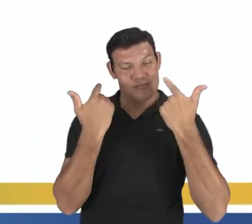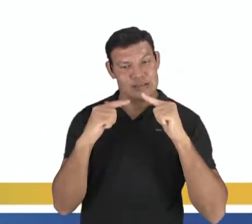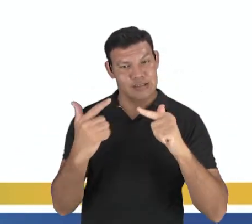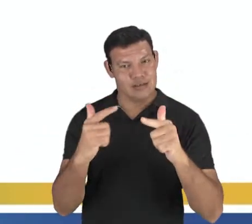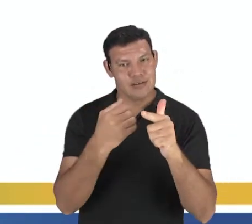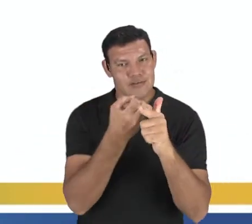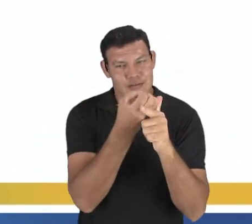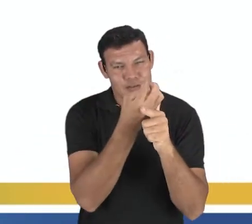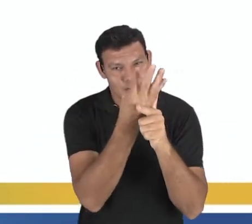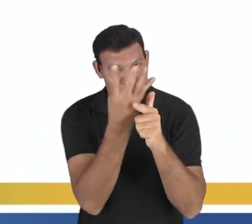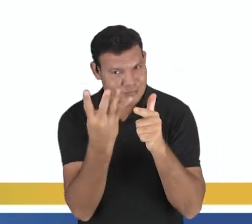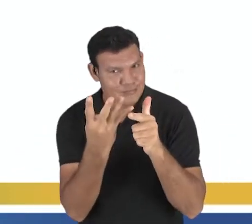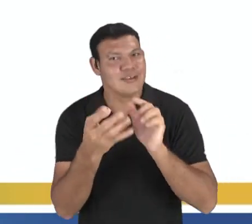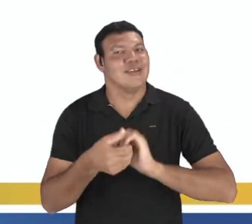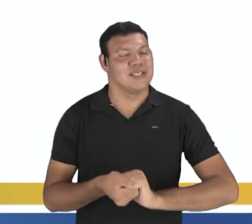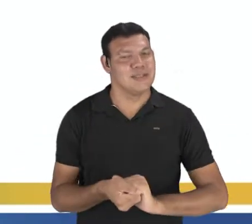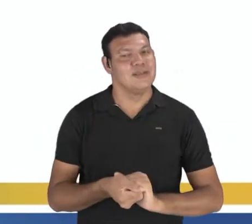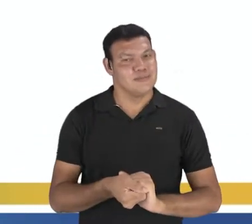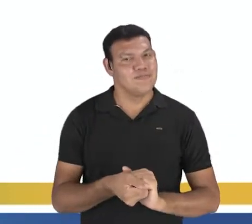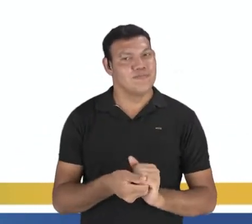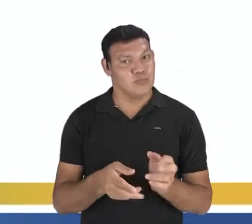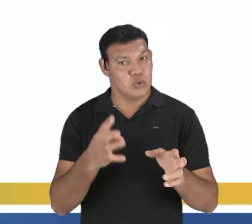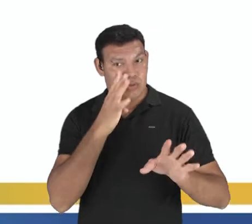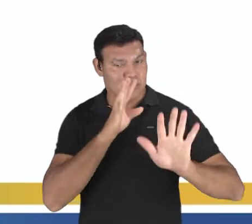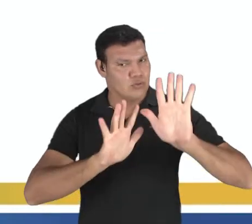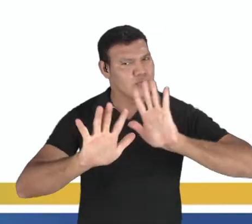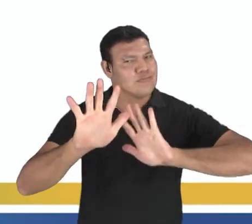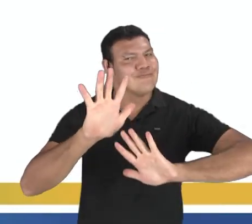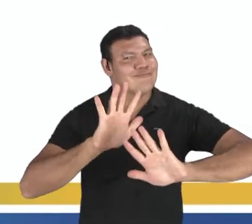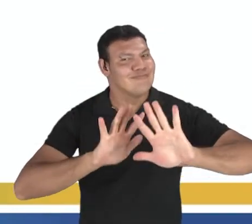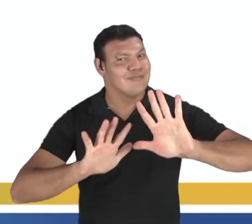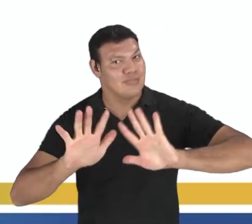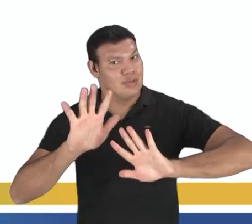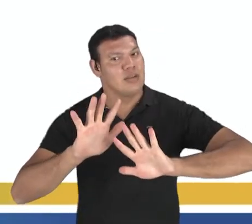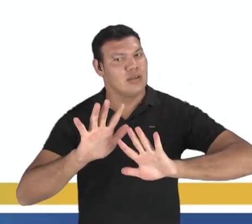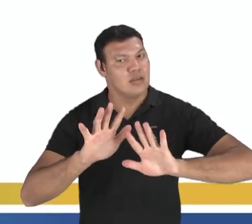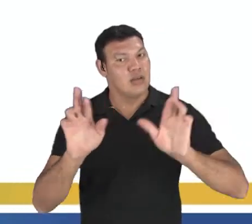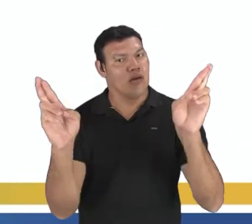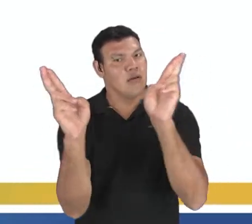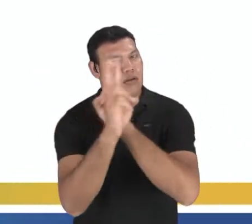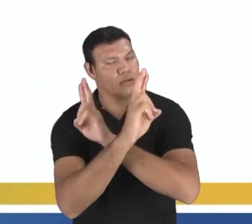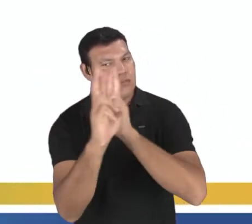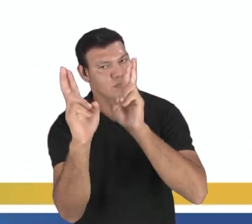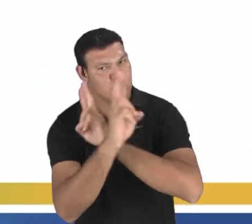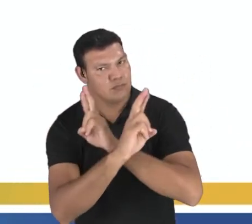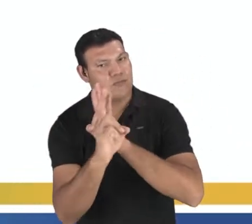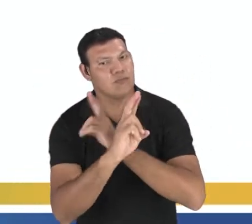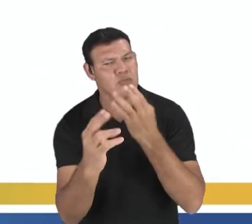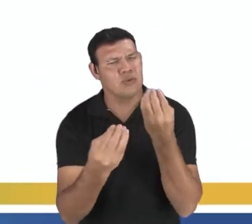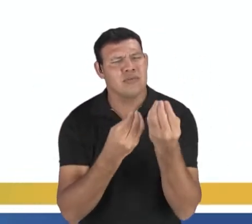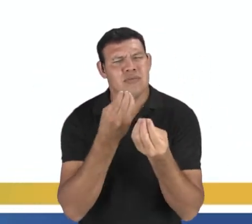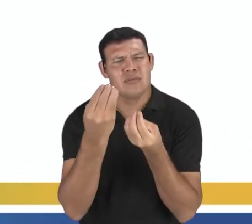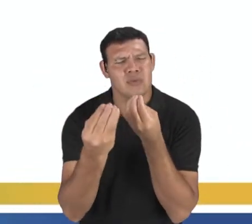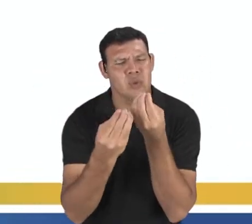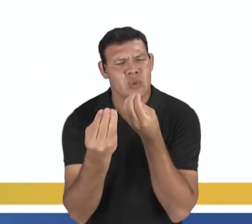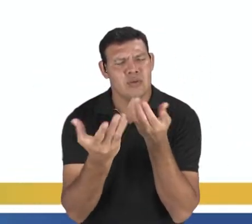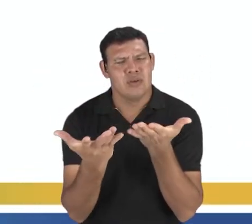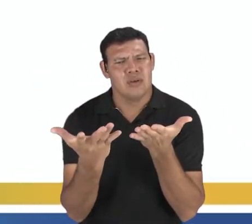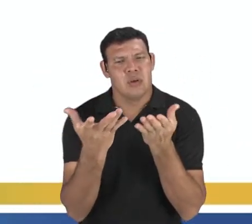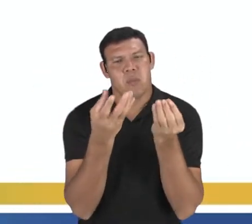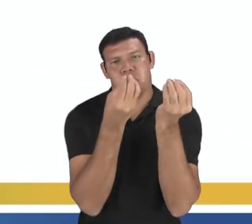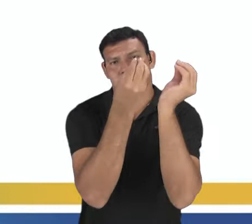linguagem algébrica. Então nós devemos tomar alguns cuidados em relação a como colocar